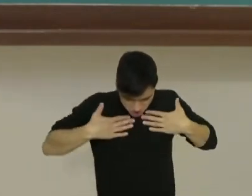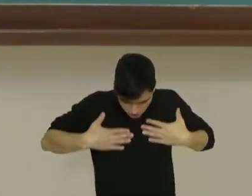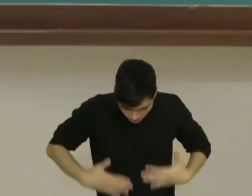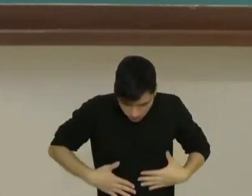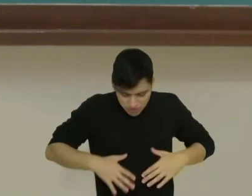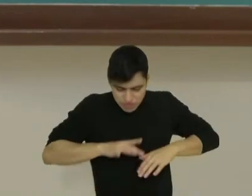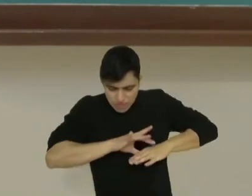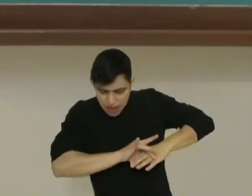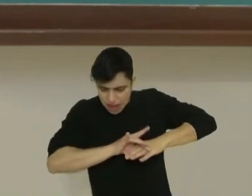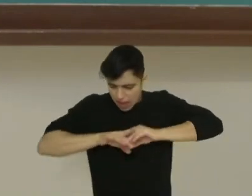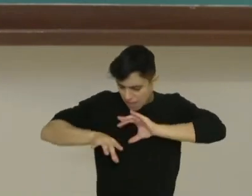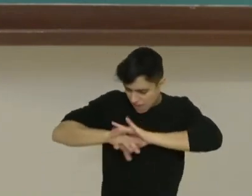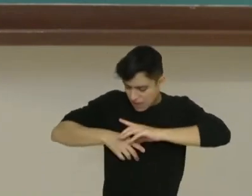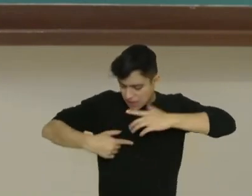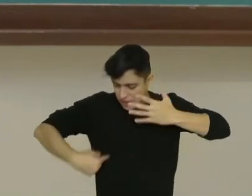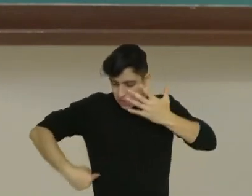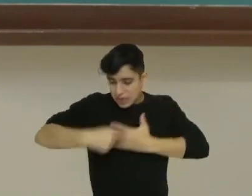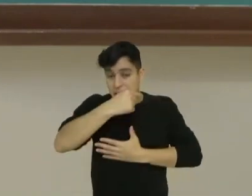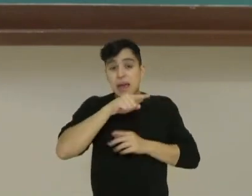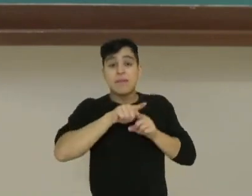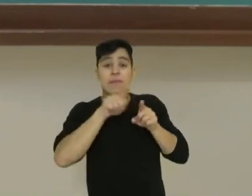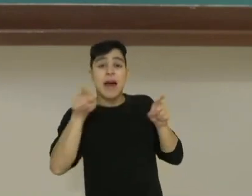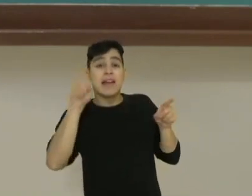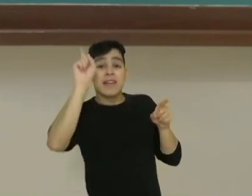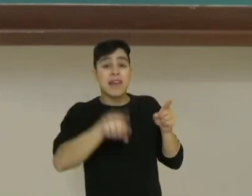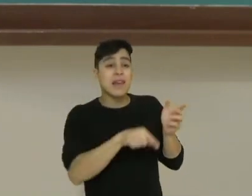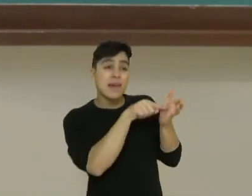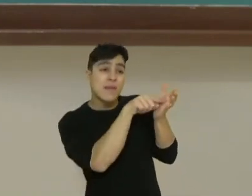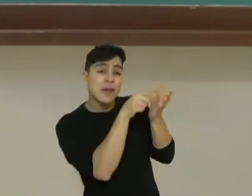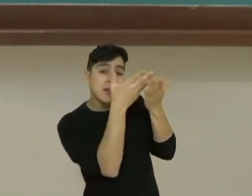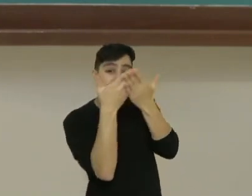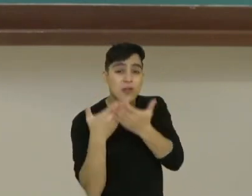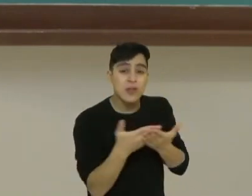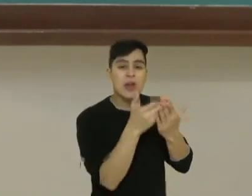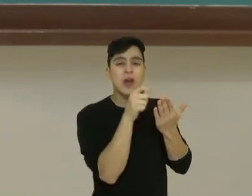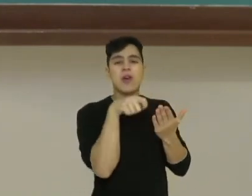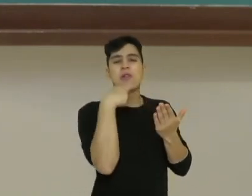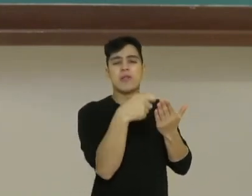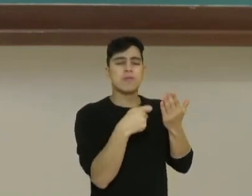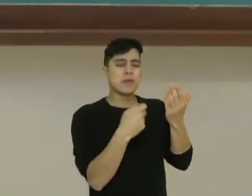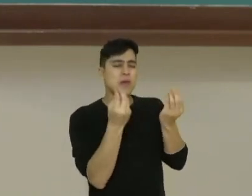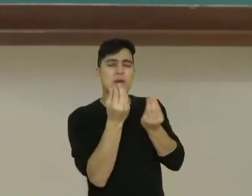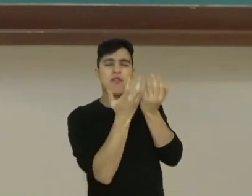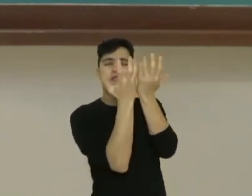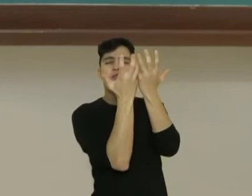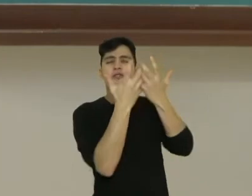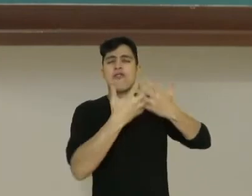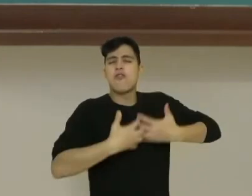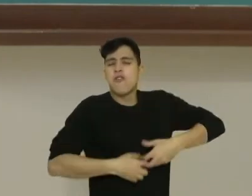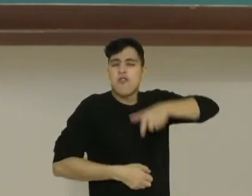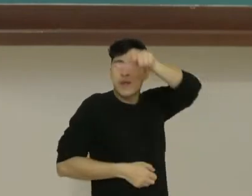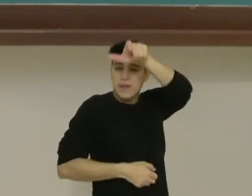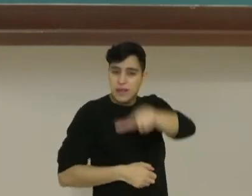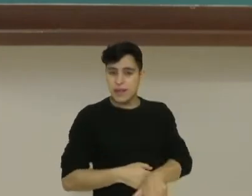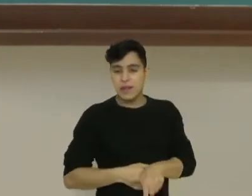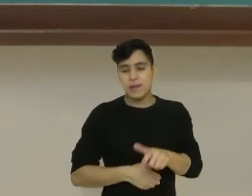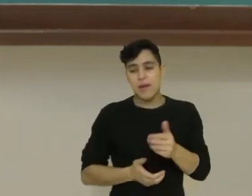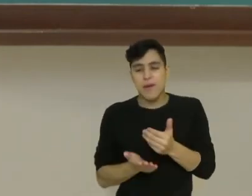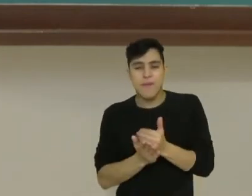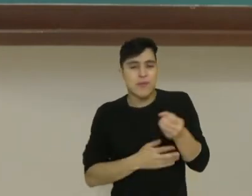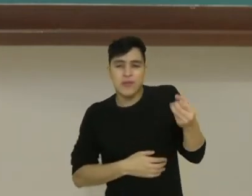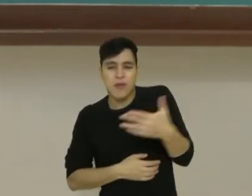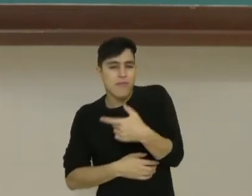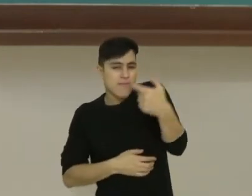dos estudos científicos, da proporcionalidade, enfim, uma nova mentalidade que novamente a gente vai